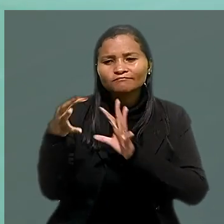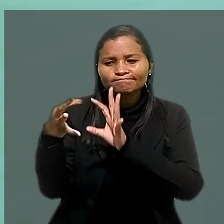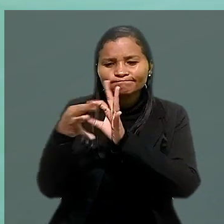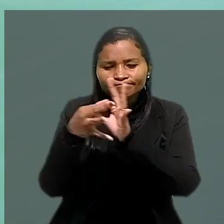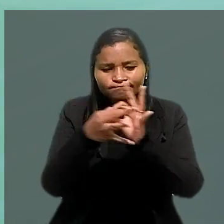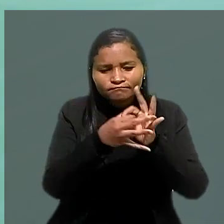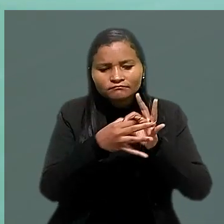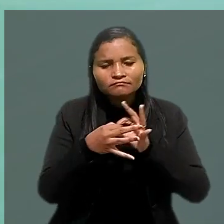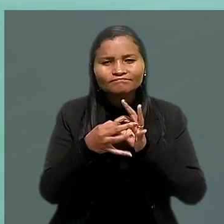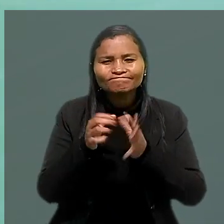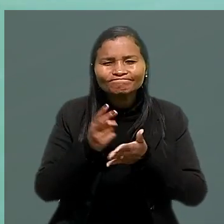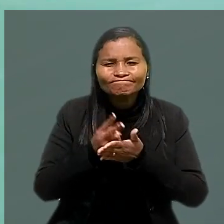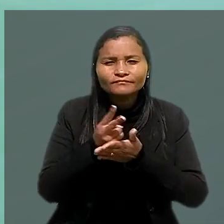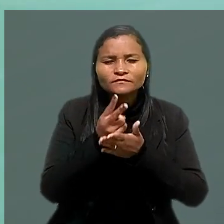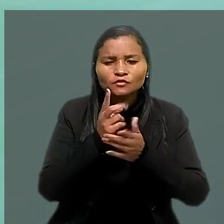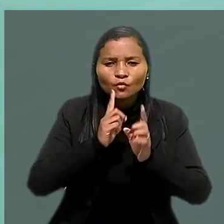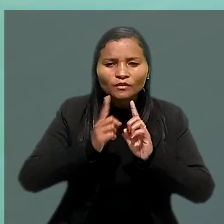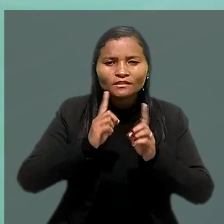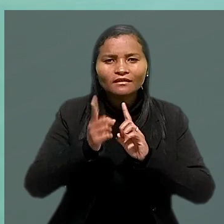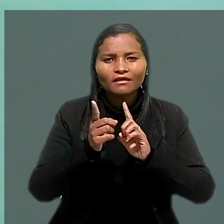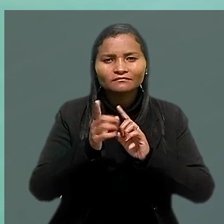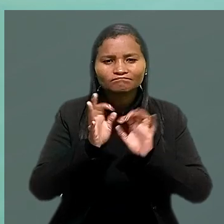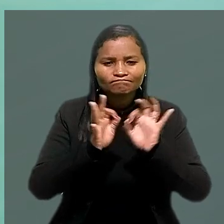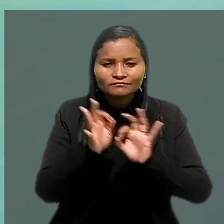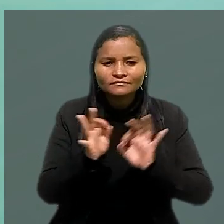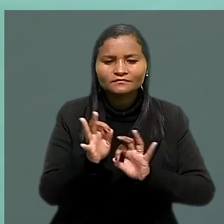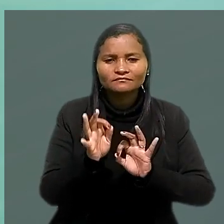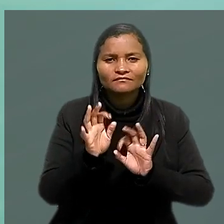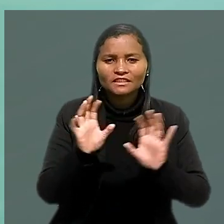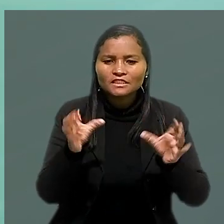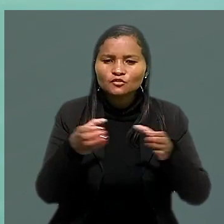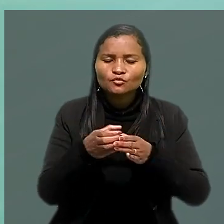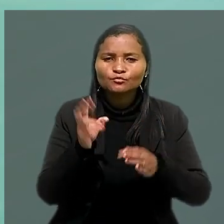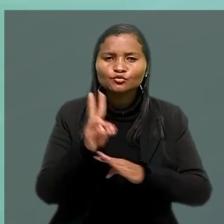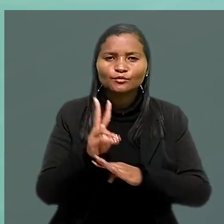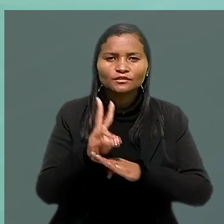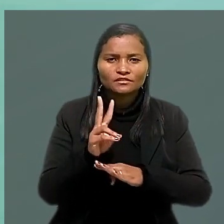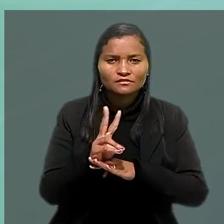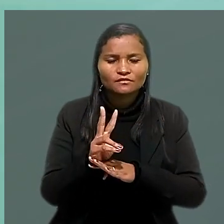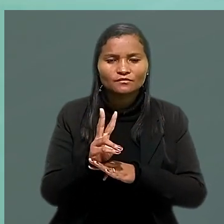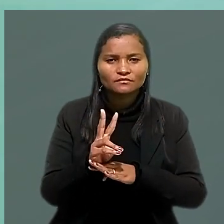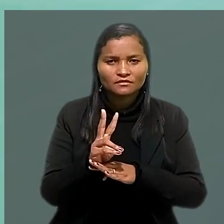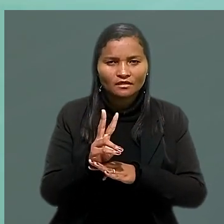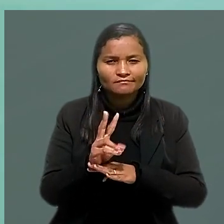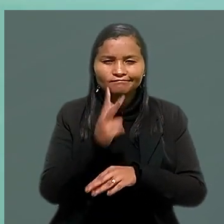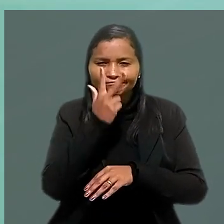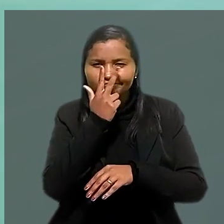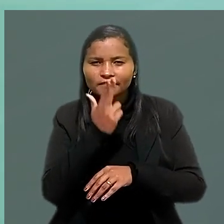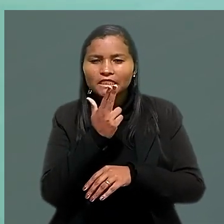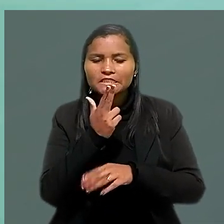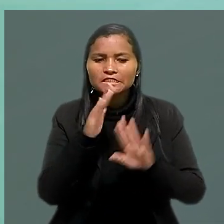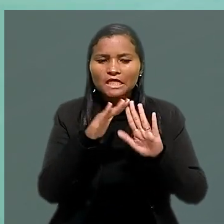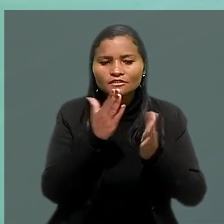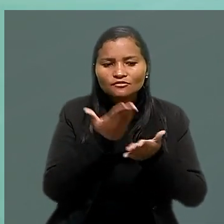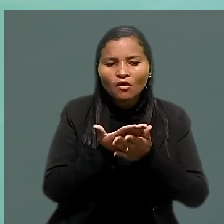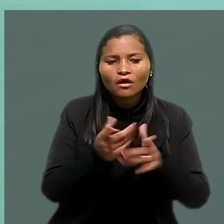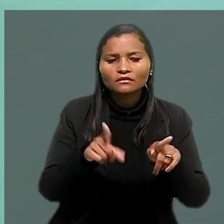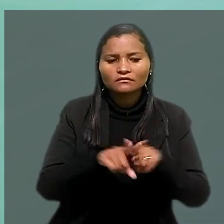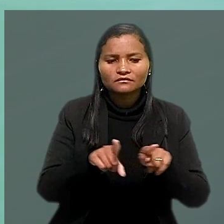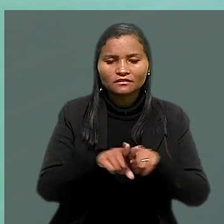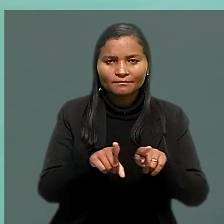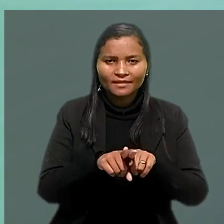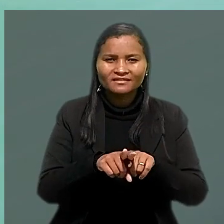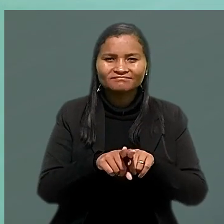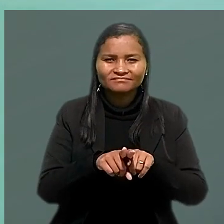é essa integração efetiva, coordenada dessa rede de proteção, né? Me parece que a